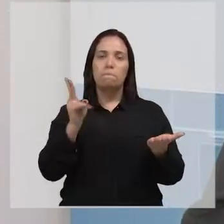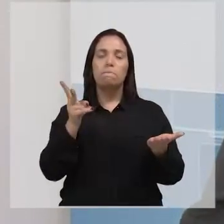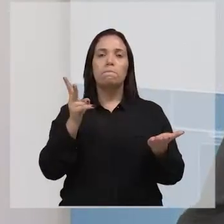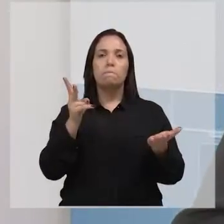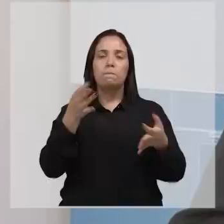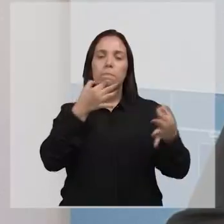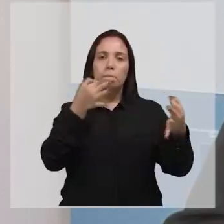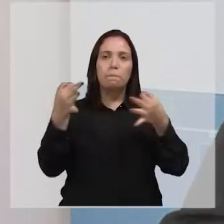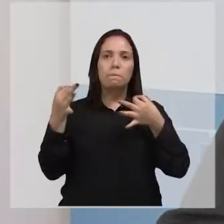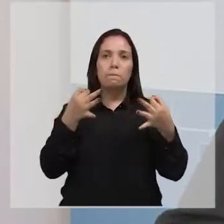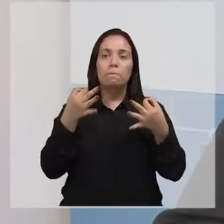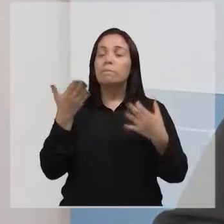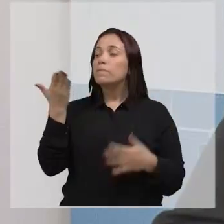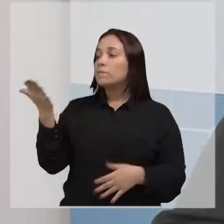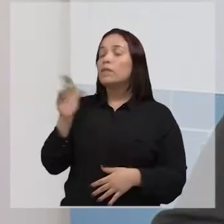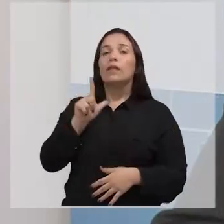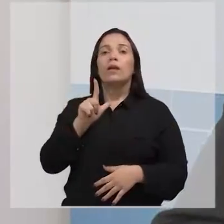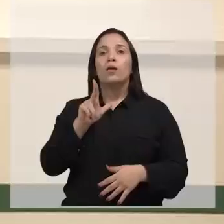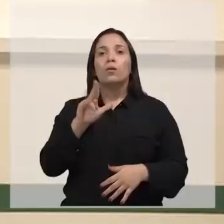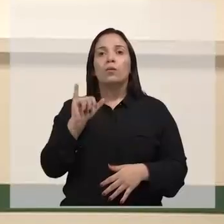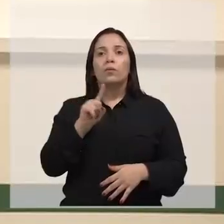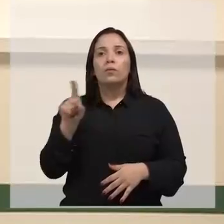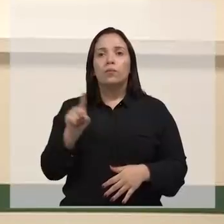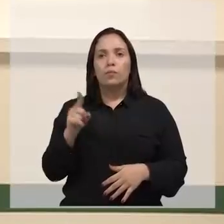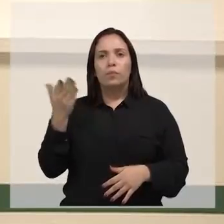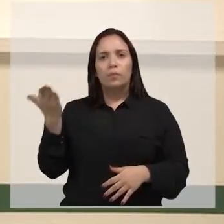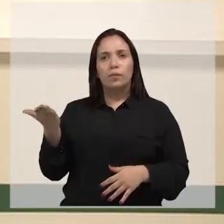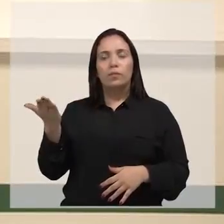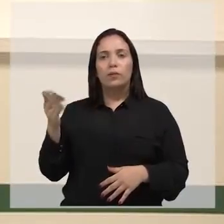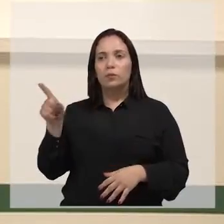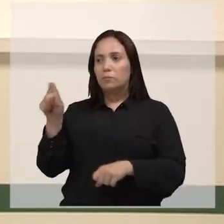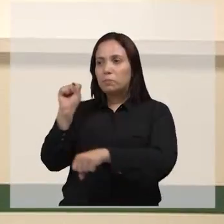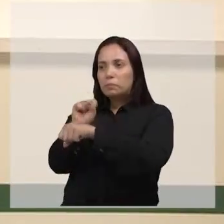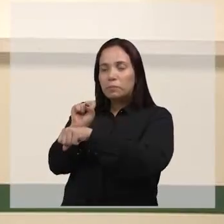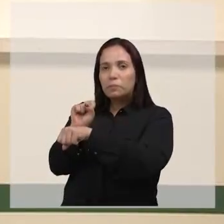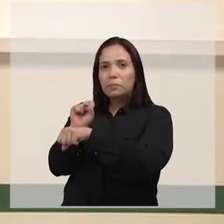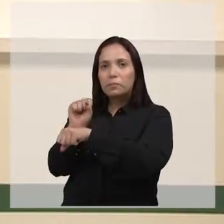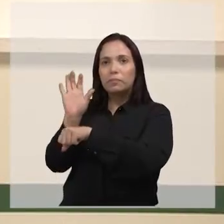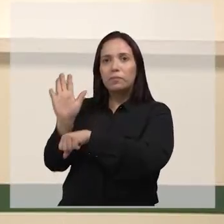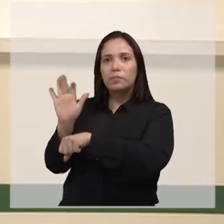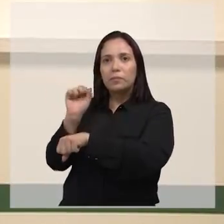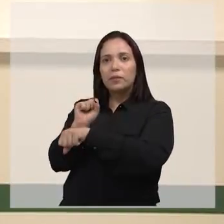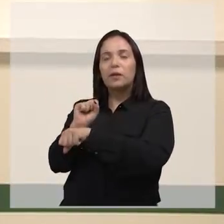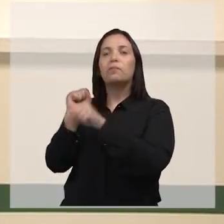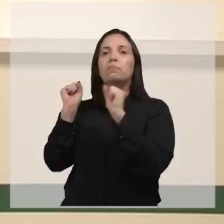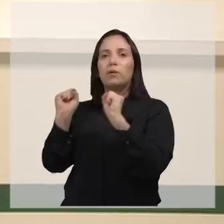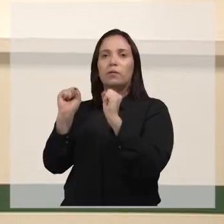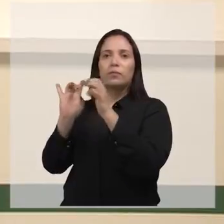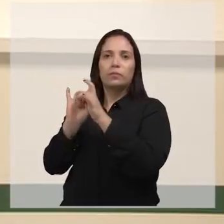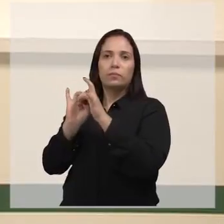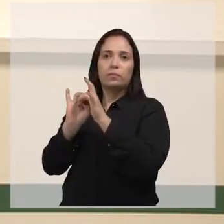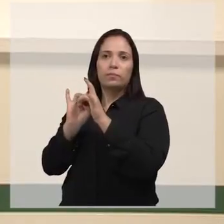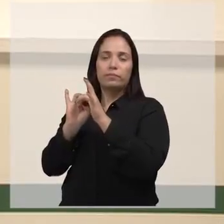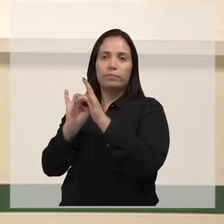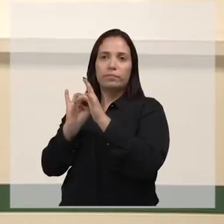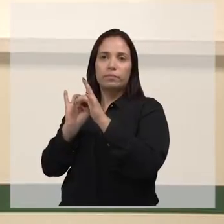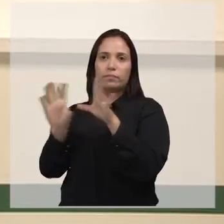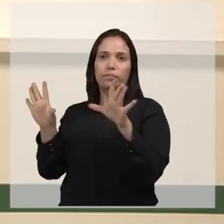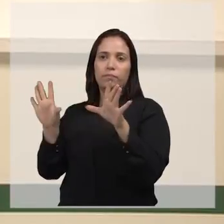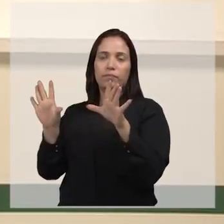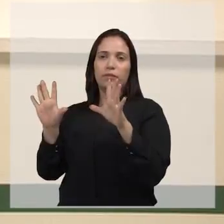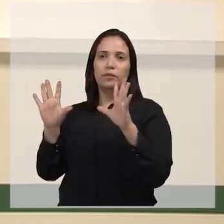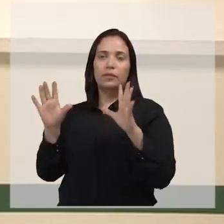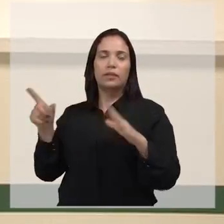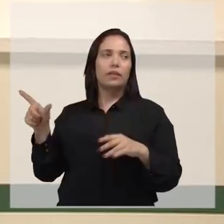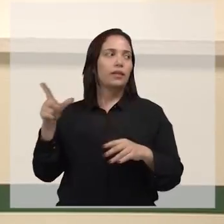aqui um bom tempo. Luiz, você está em estátua, né? Pode liberar logo o estátua aqui.